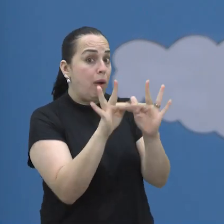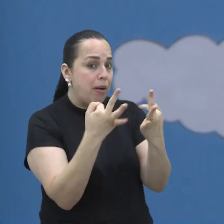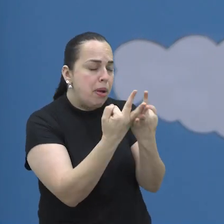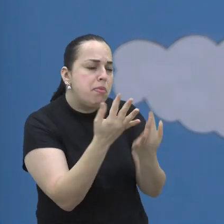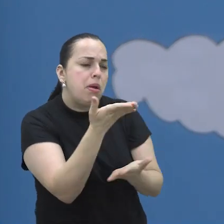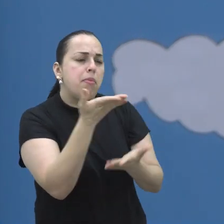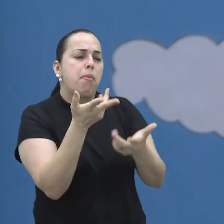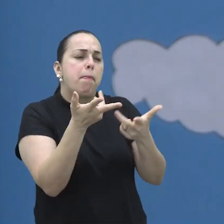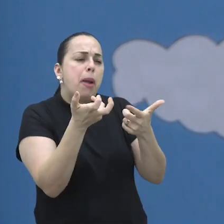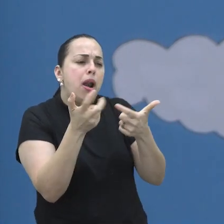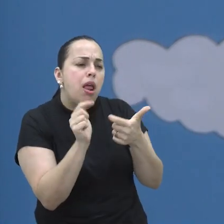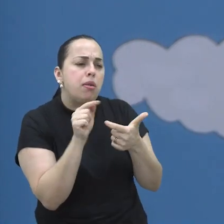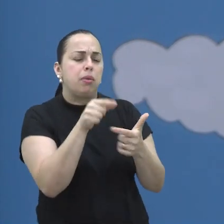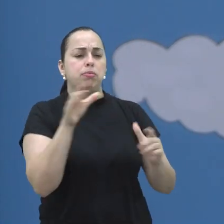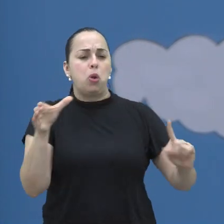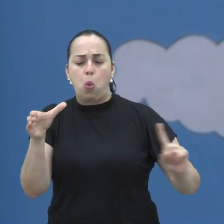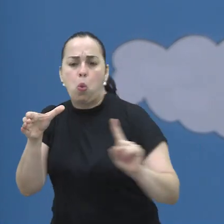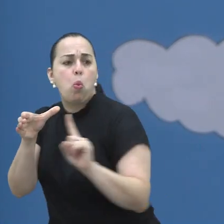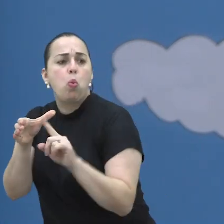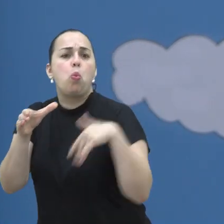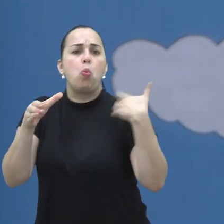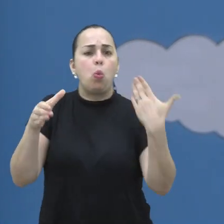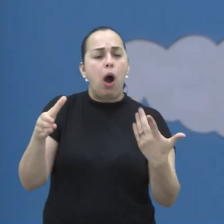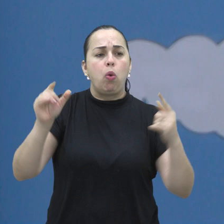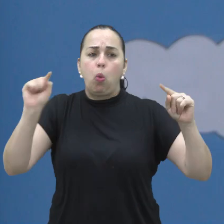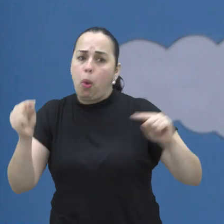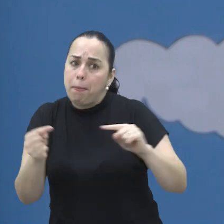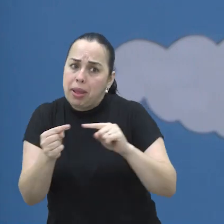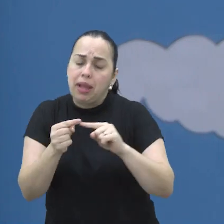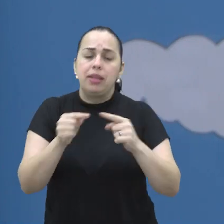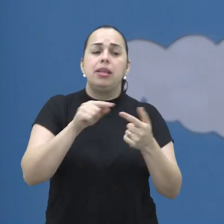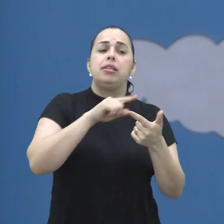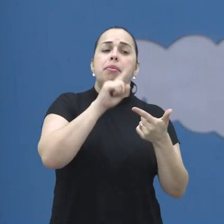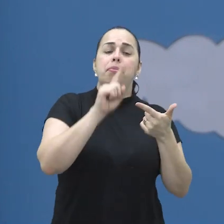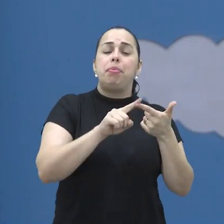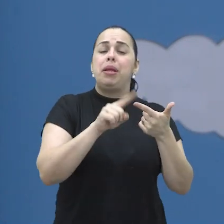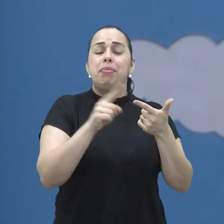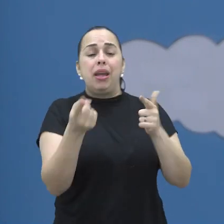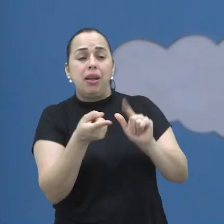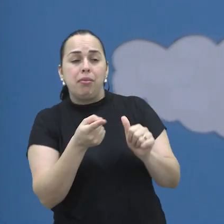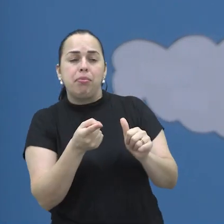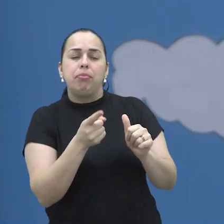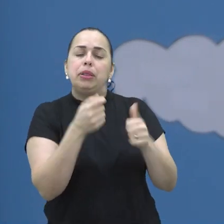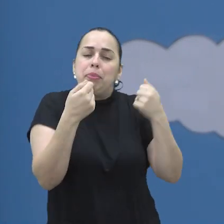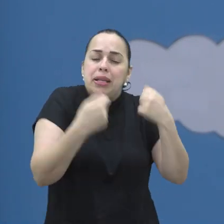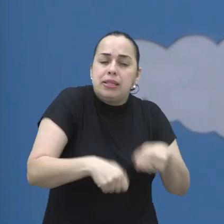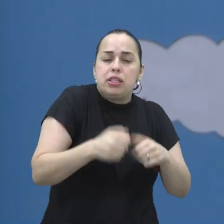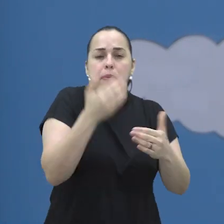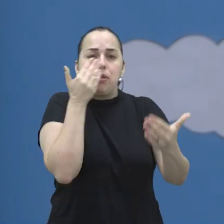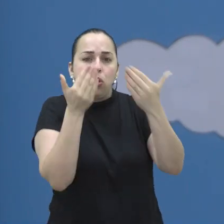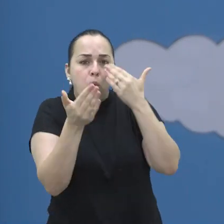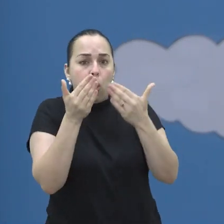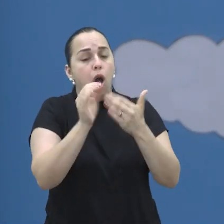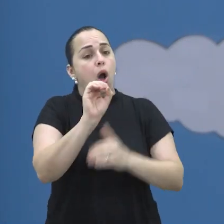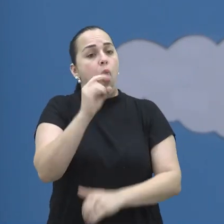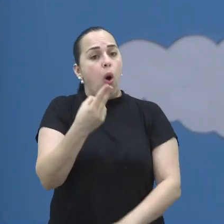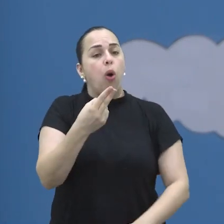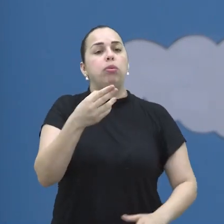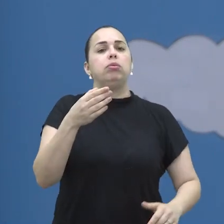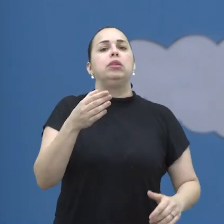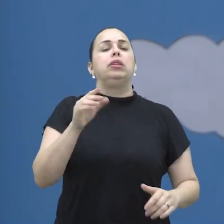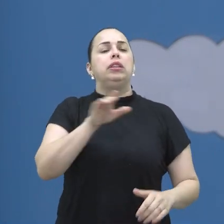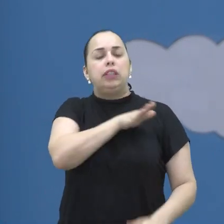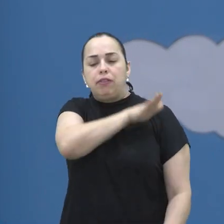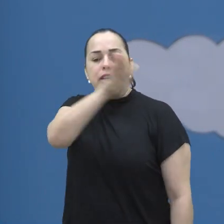perceber qual é a turma que a criança deve se enquadrar, se a criança precisa primeiro de um trabalho psicológico, e se for direto para a sala